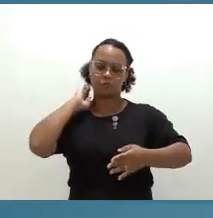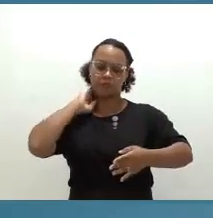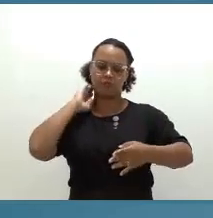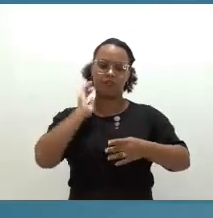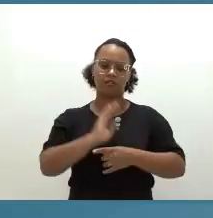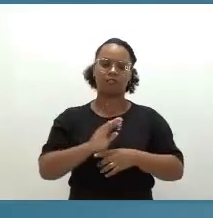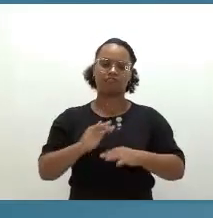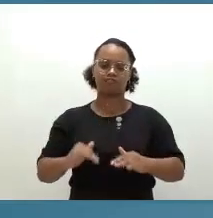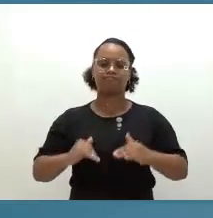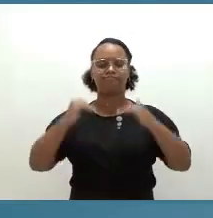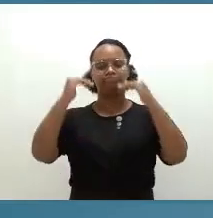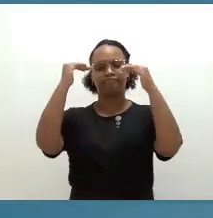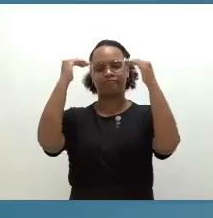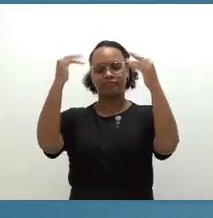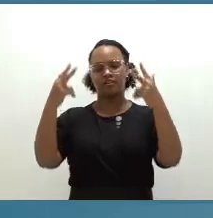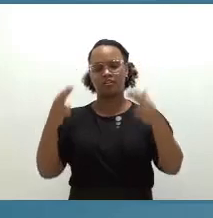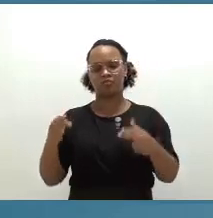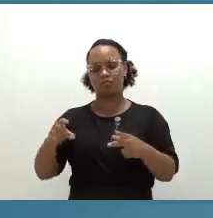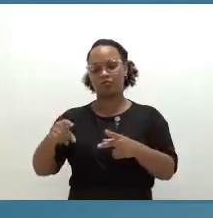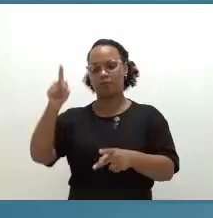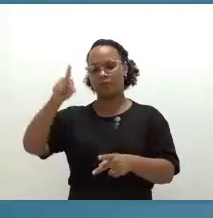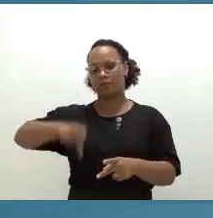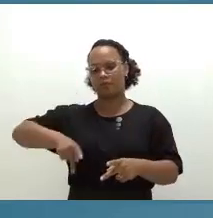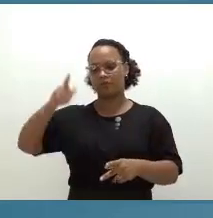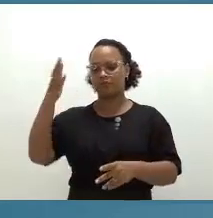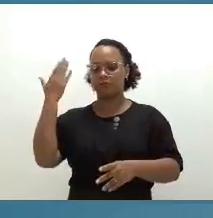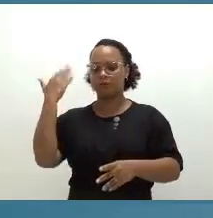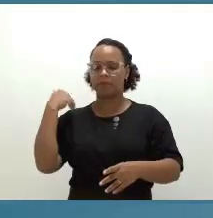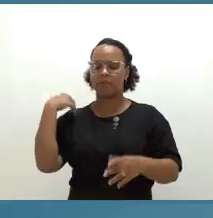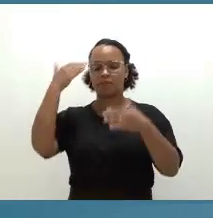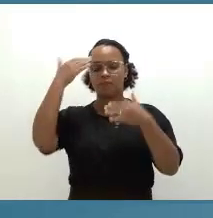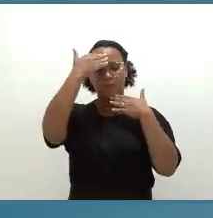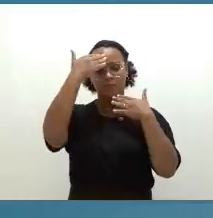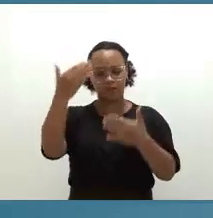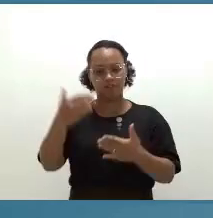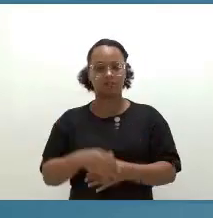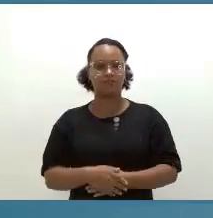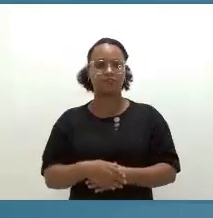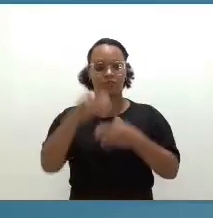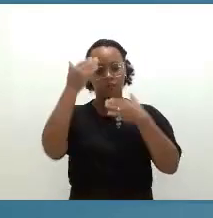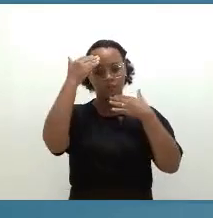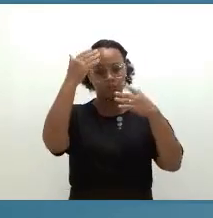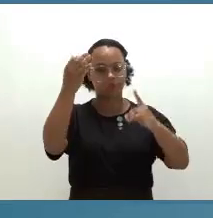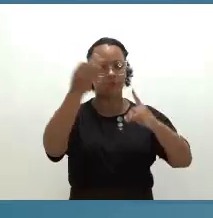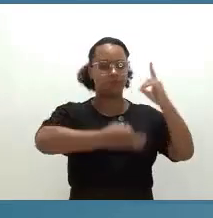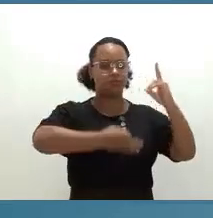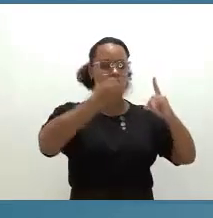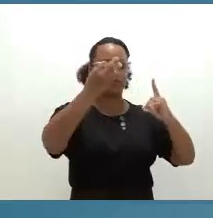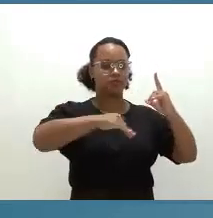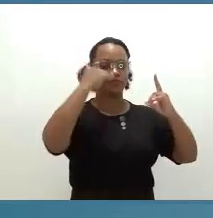obrigada, excelência. Obrigada, desembargadora Nazaré Gouveia, que indica seu nome